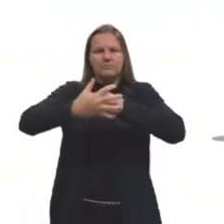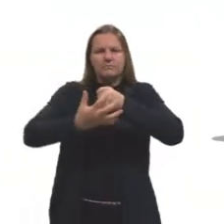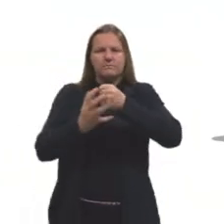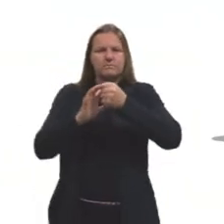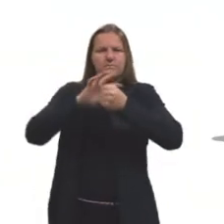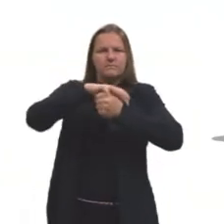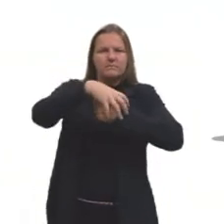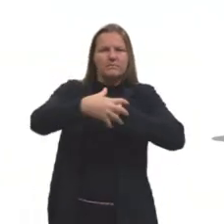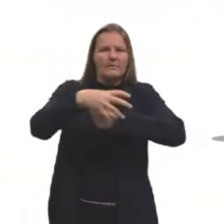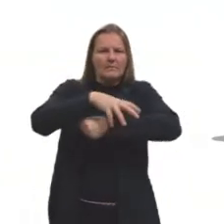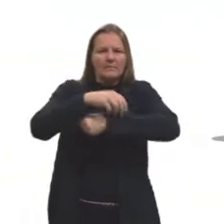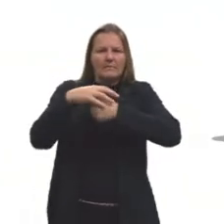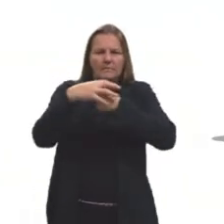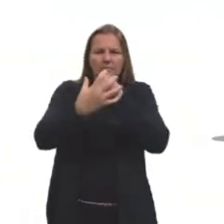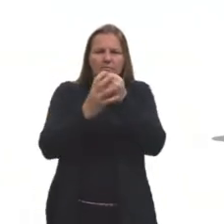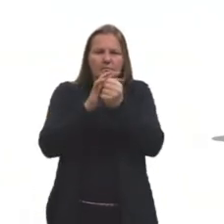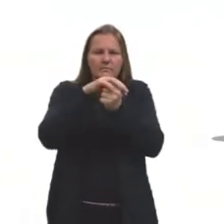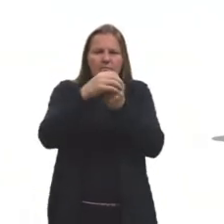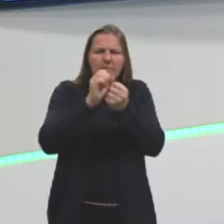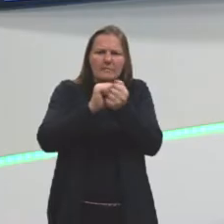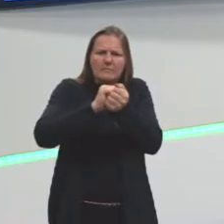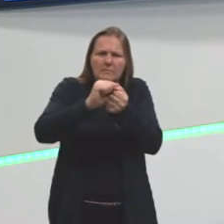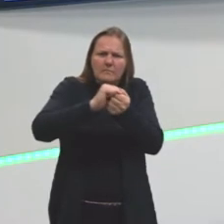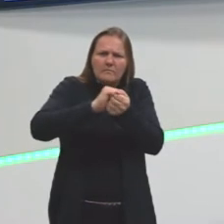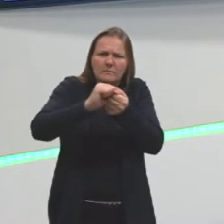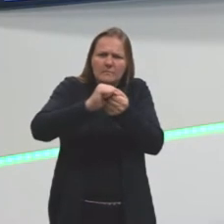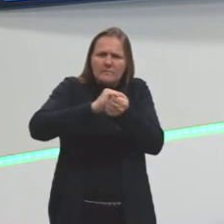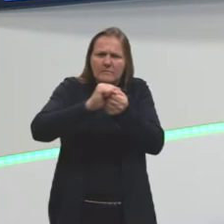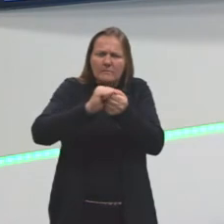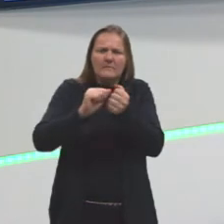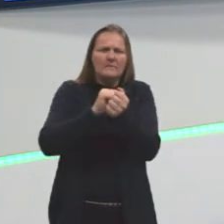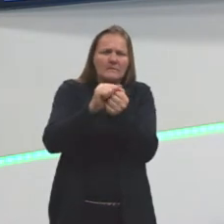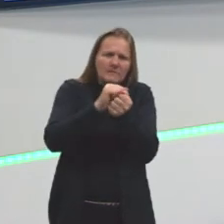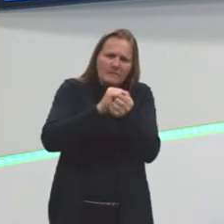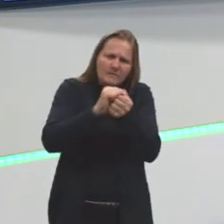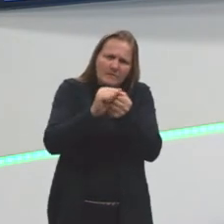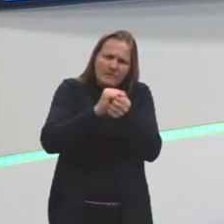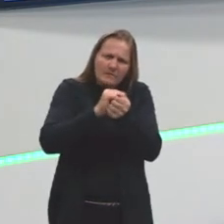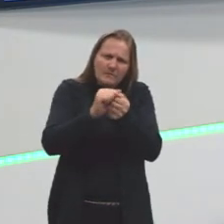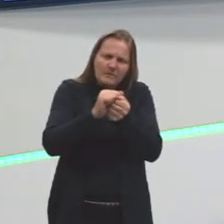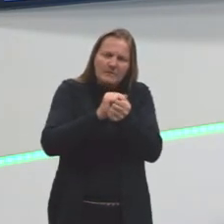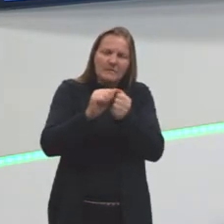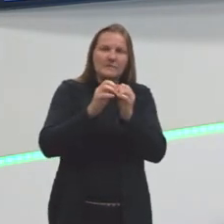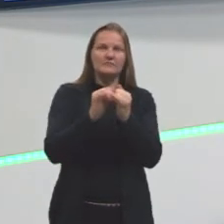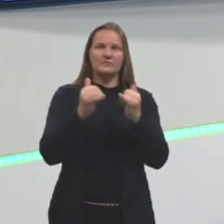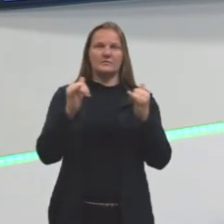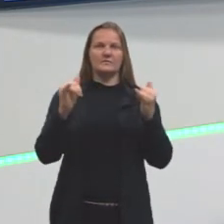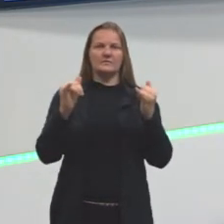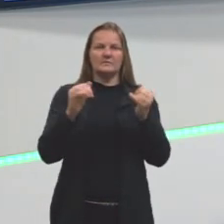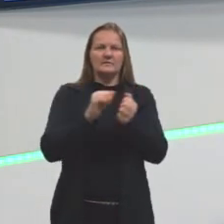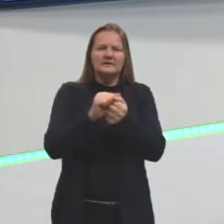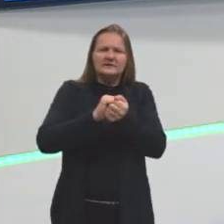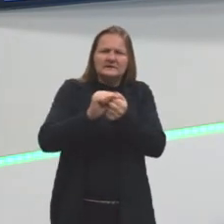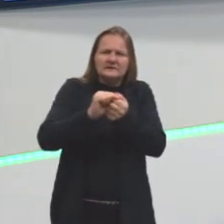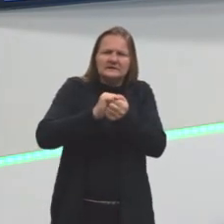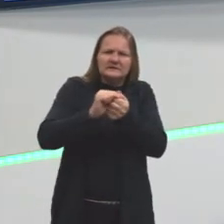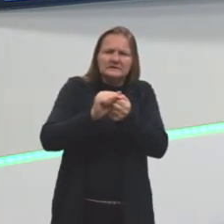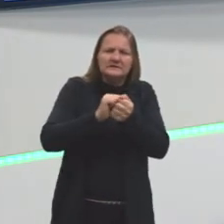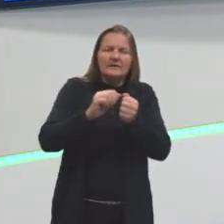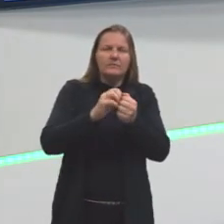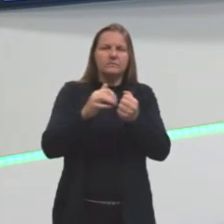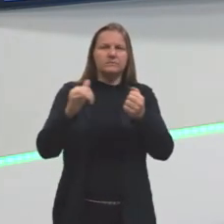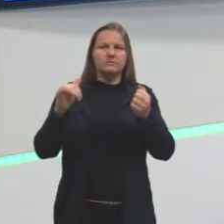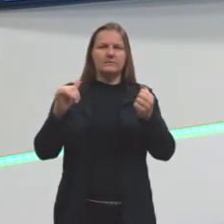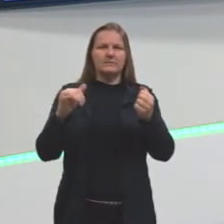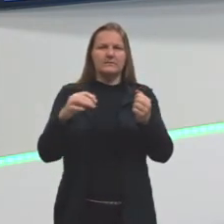a lã né e pegava uma pedrinha e esfregavam nessa nessa lã tá com isso eles conseguiram então dar carga